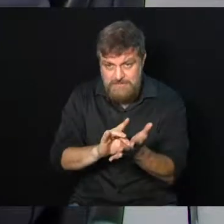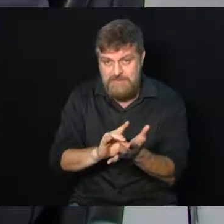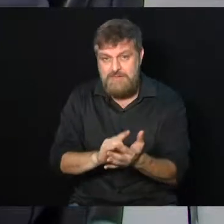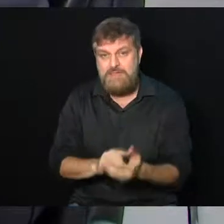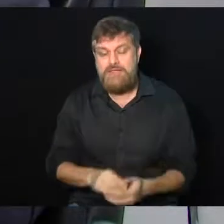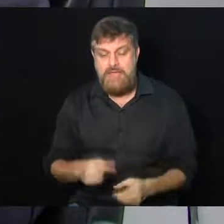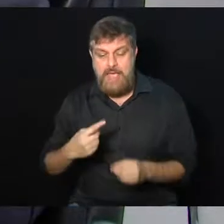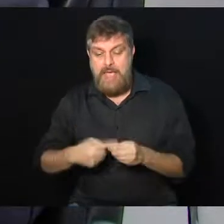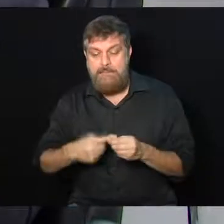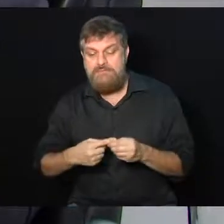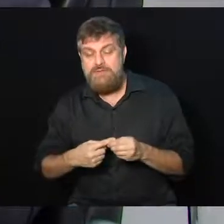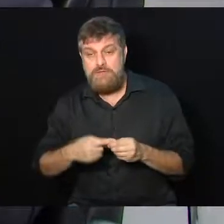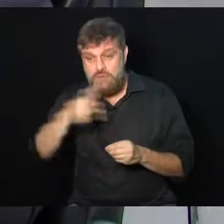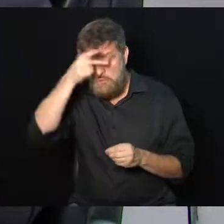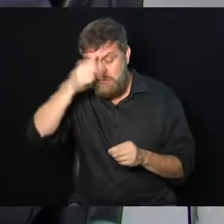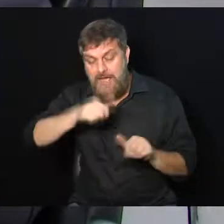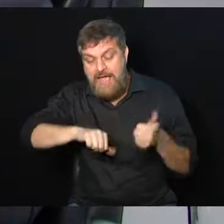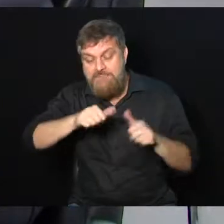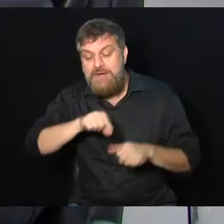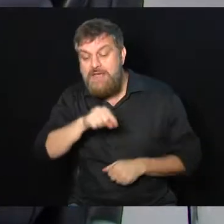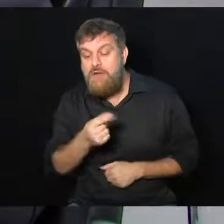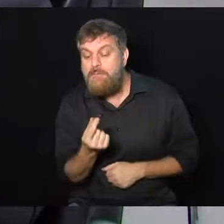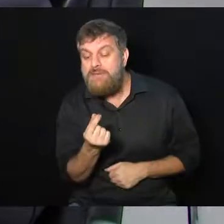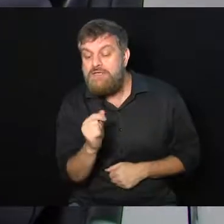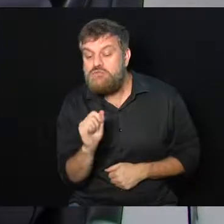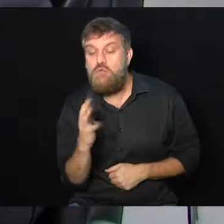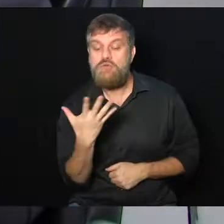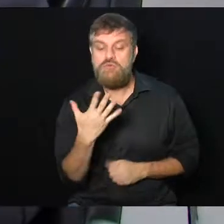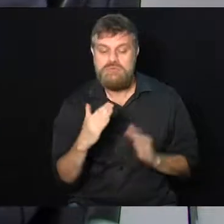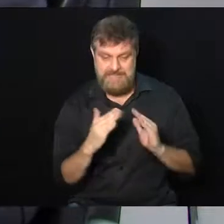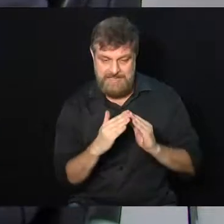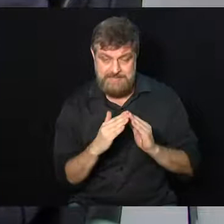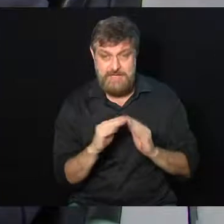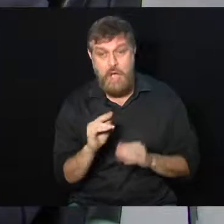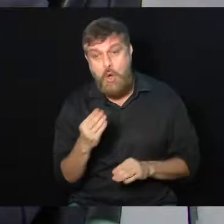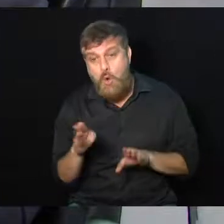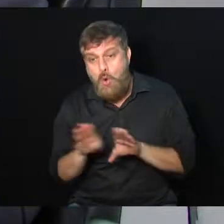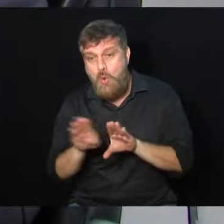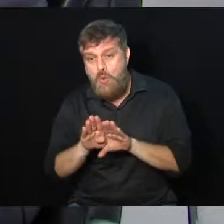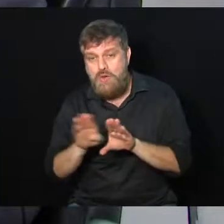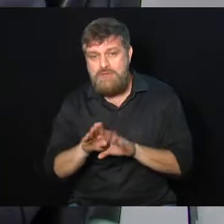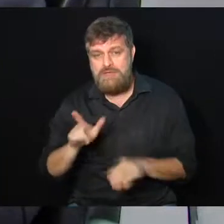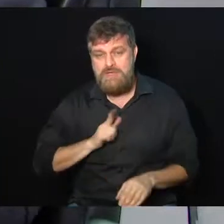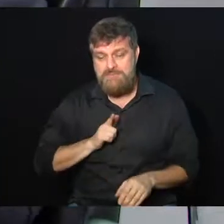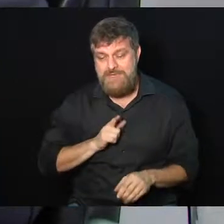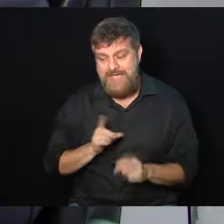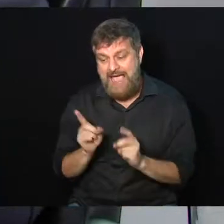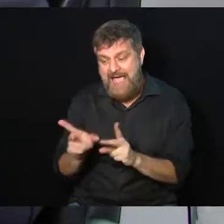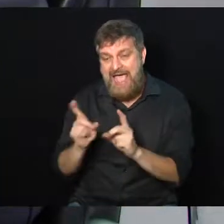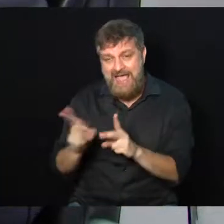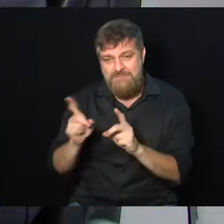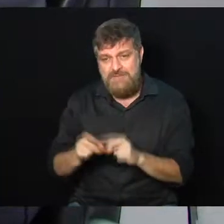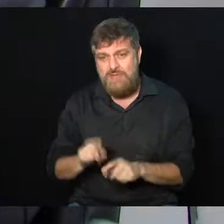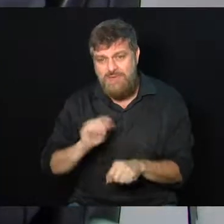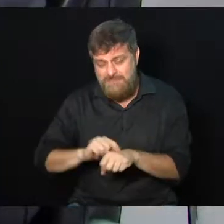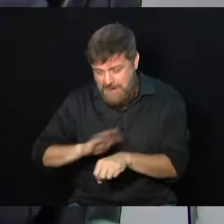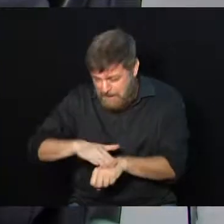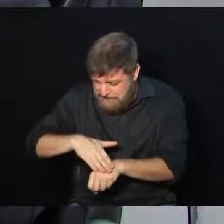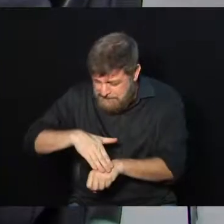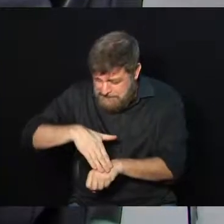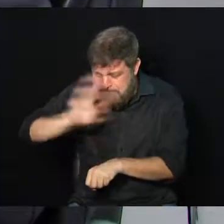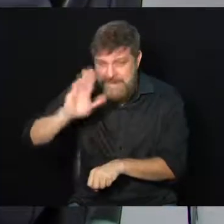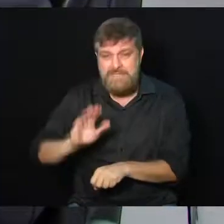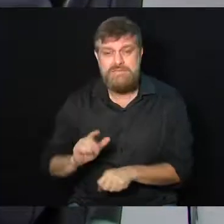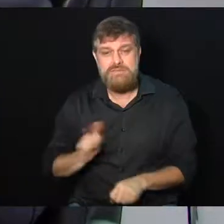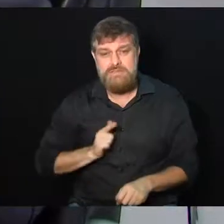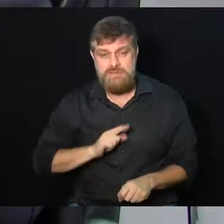atribuído pela municipalidade, ou então o valor da transação, o que for maior.